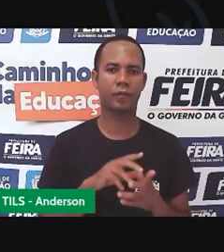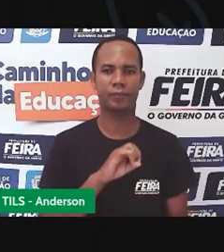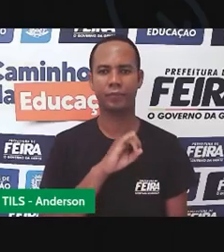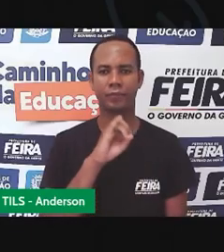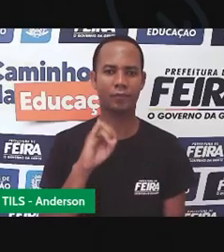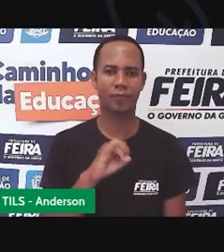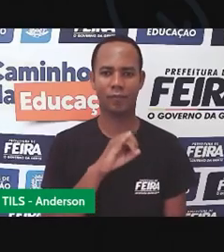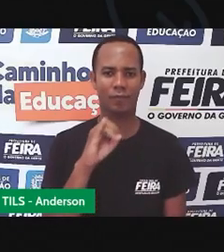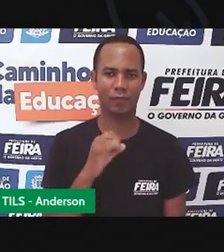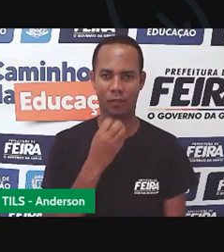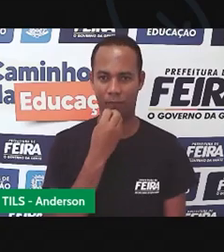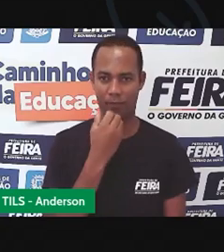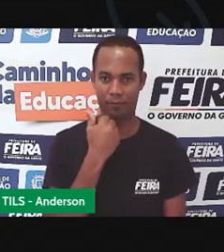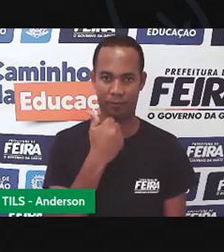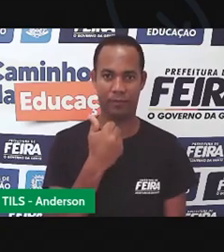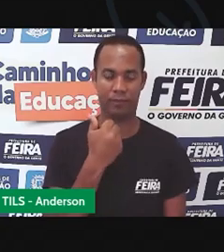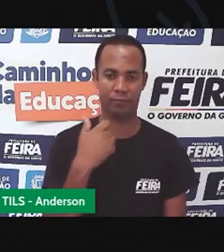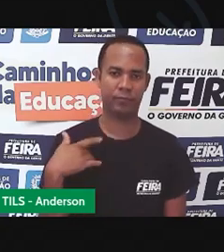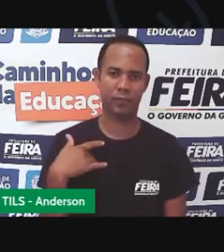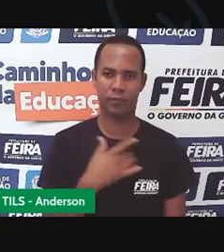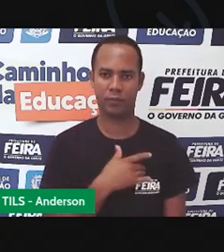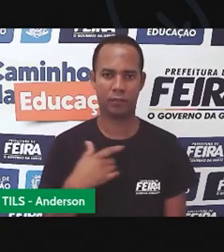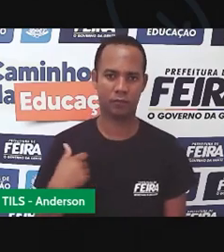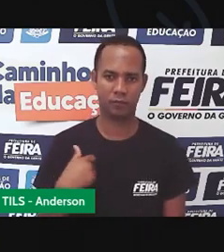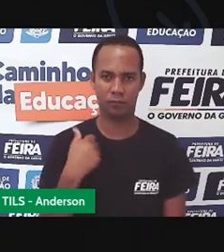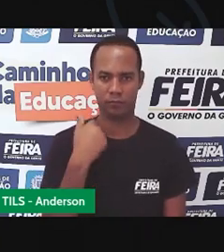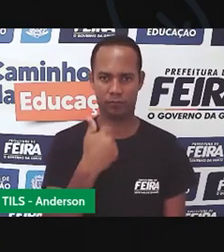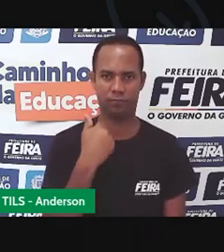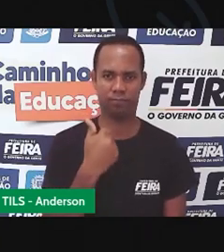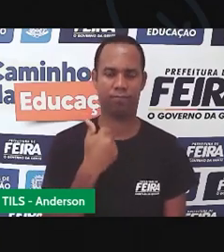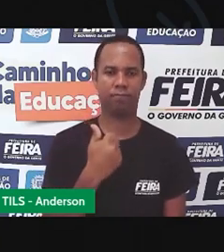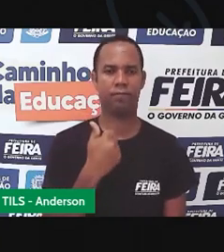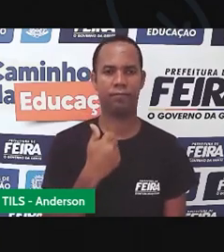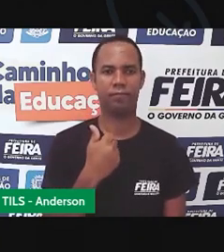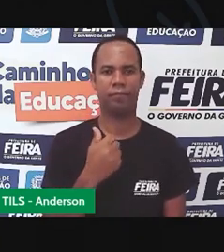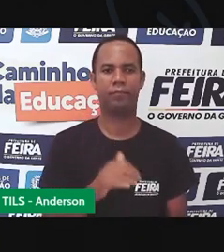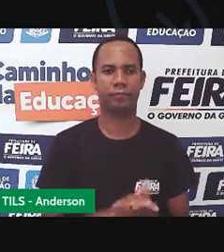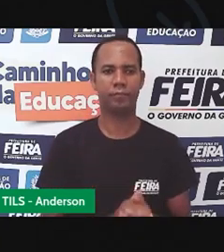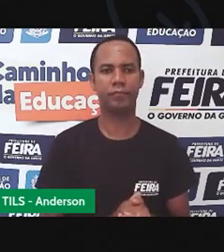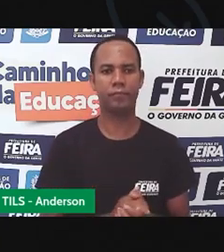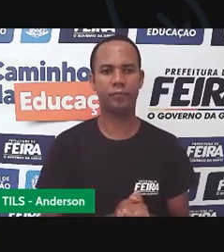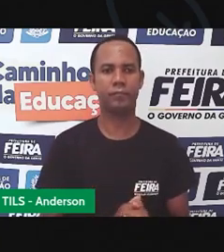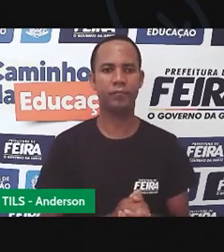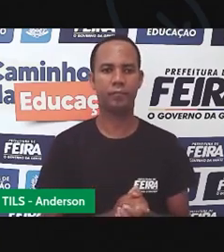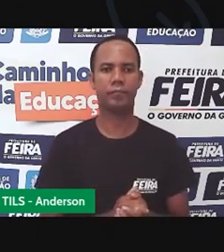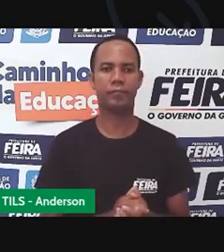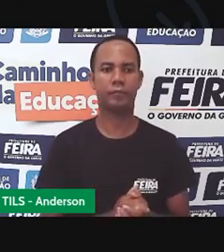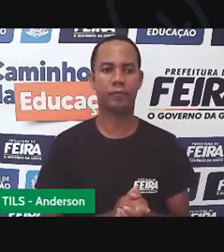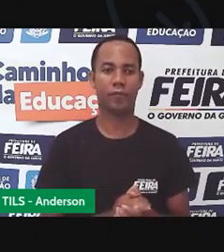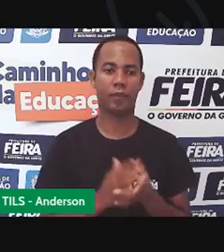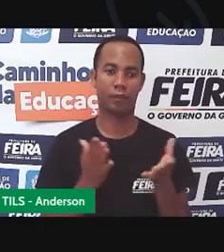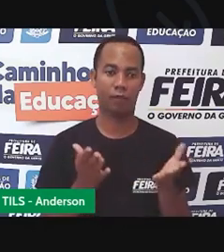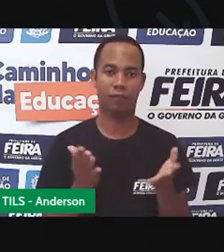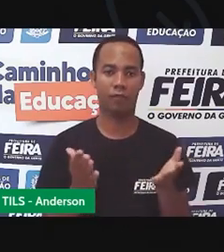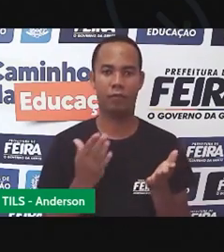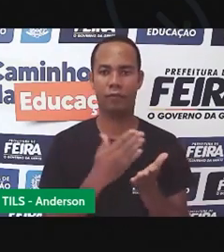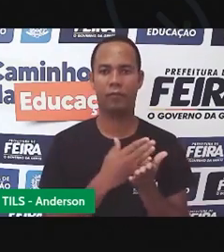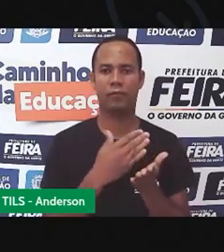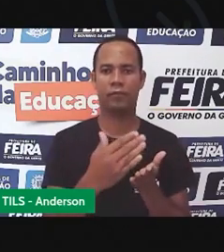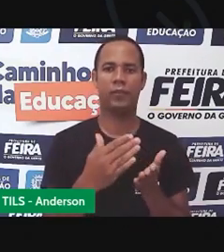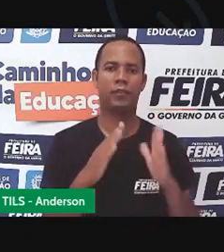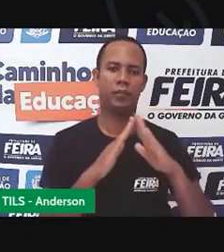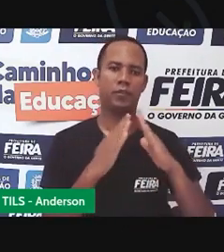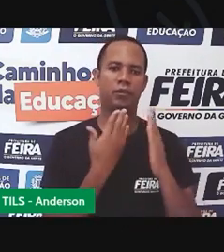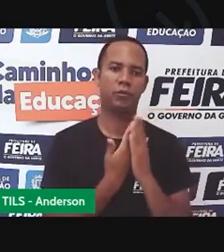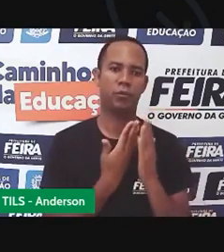Oi, turma, tudo bem com vocês? Como é que vocês estão? Muito bem. Nós vamos começar a nossa aula de hoje,